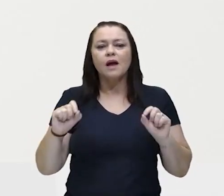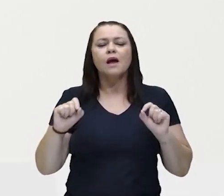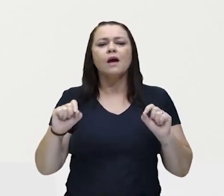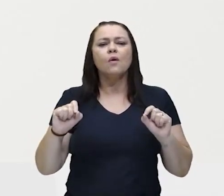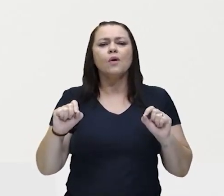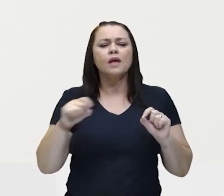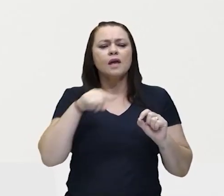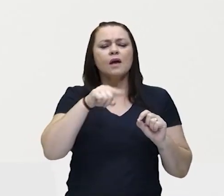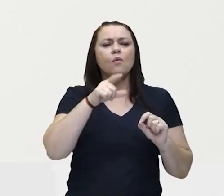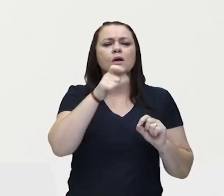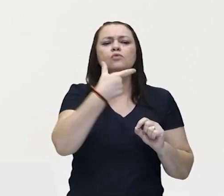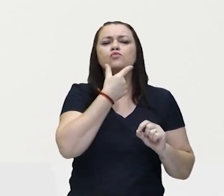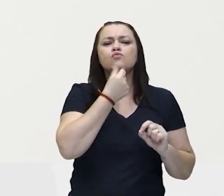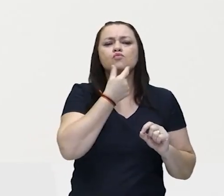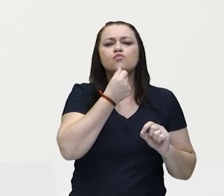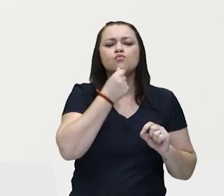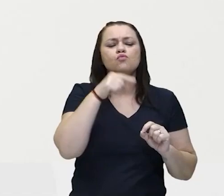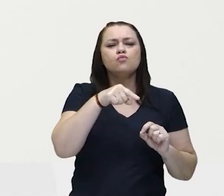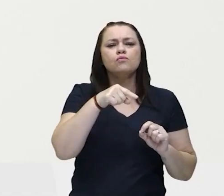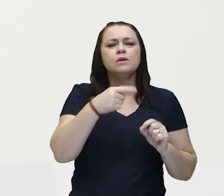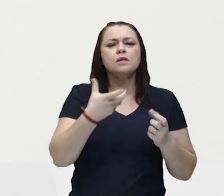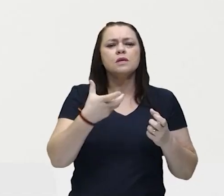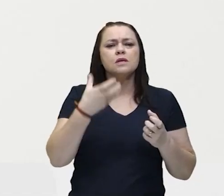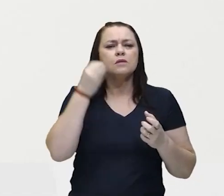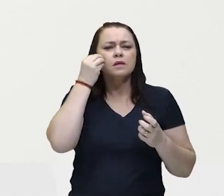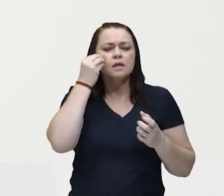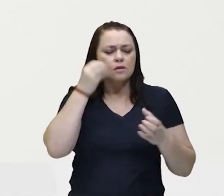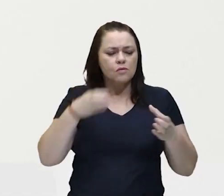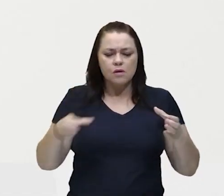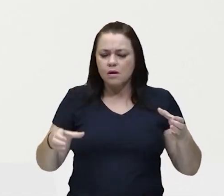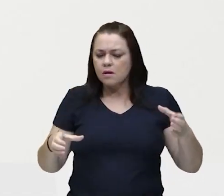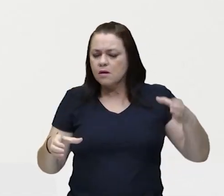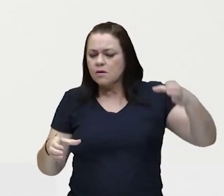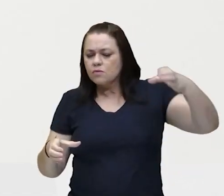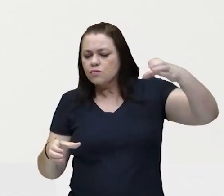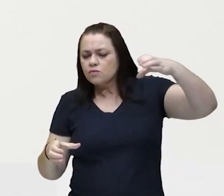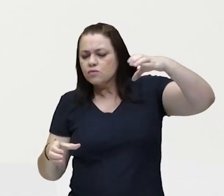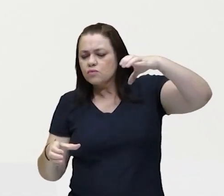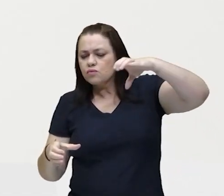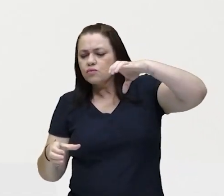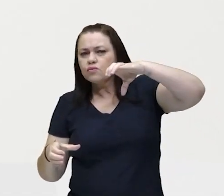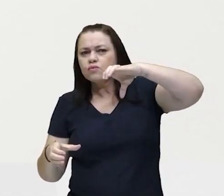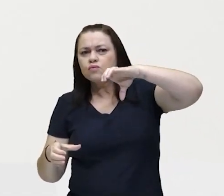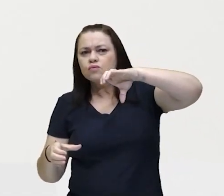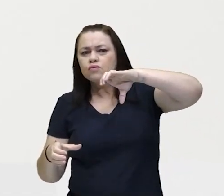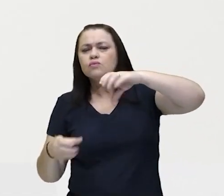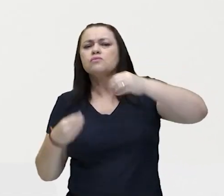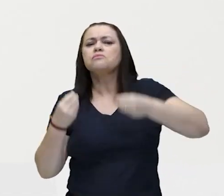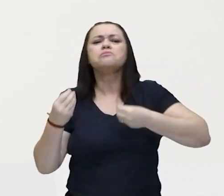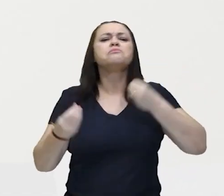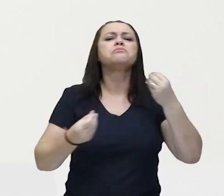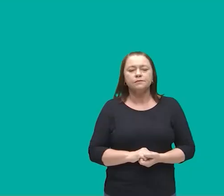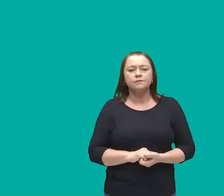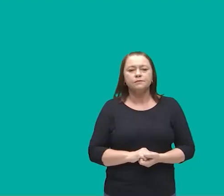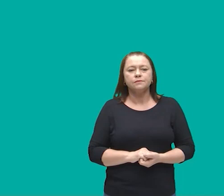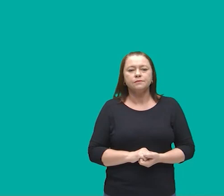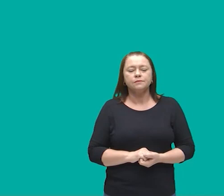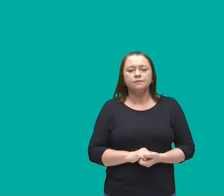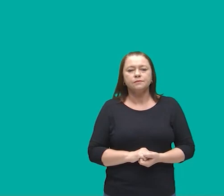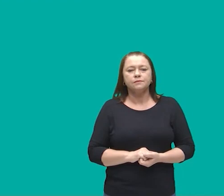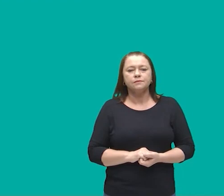Richard tentou colocar o líquido da garrafa na jarra? Muito bem. De olho na tela, vamos ver o que aconteceu.